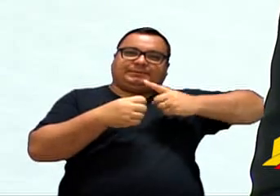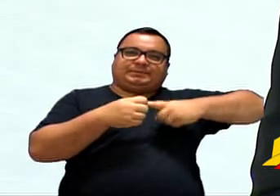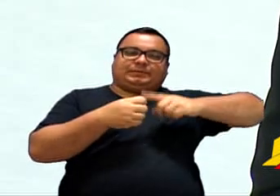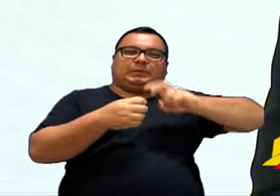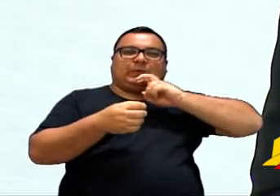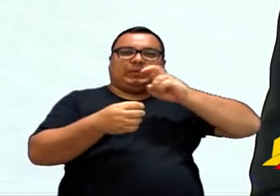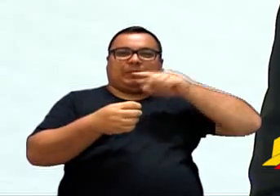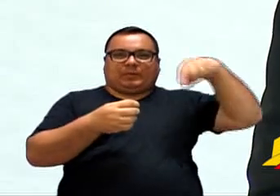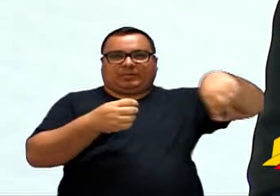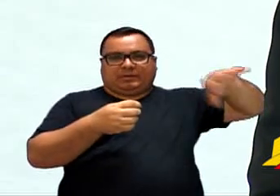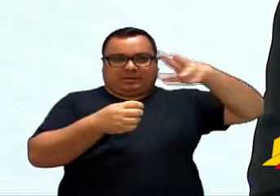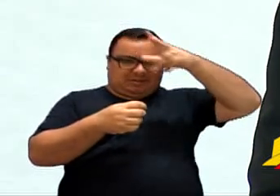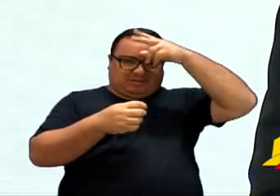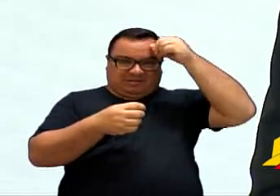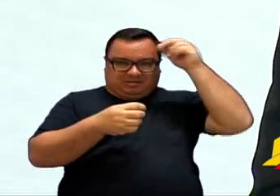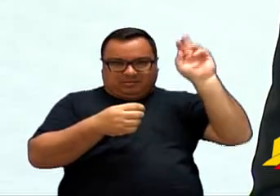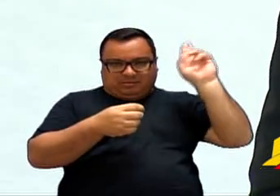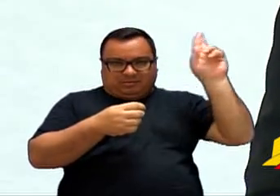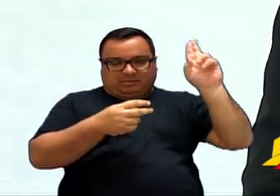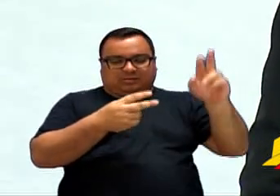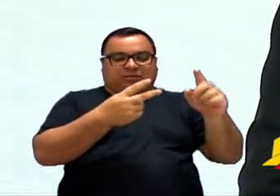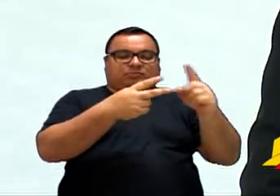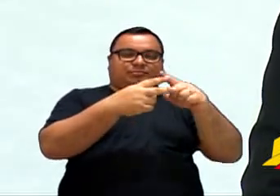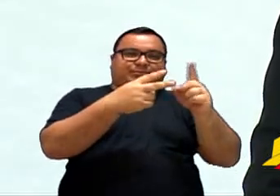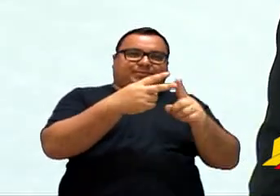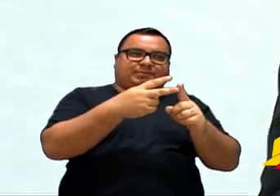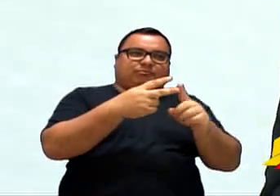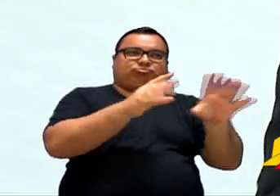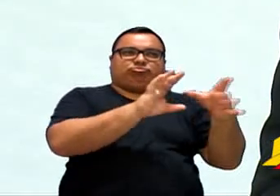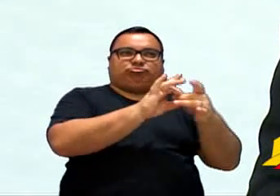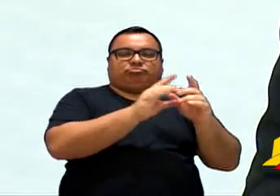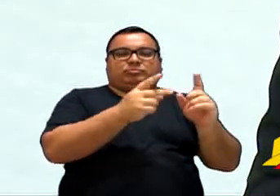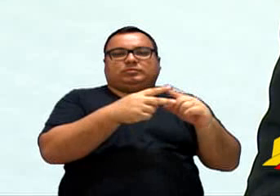pela Prefeitura de Sorocaba, rede conveniadas,